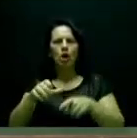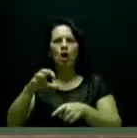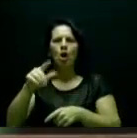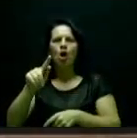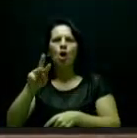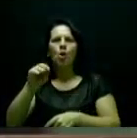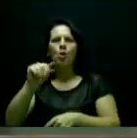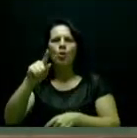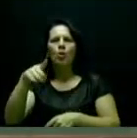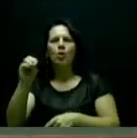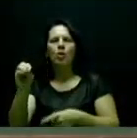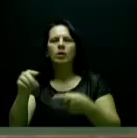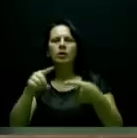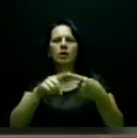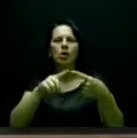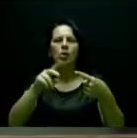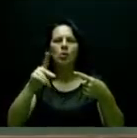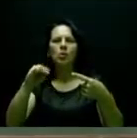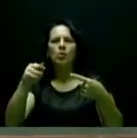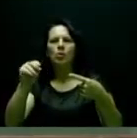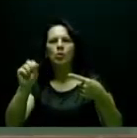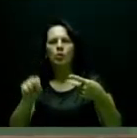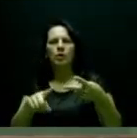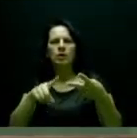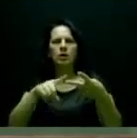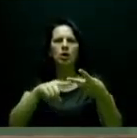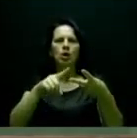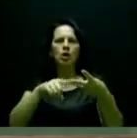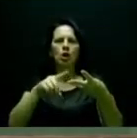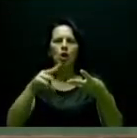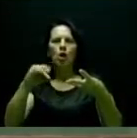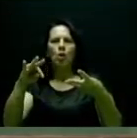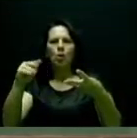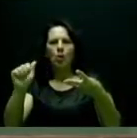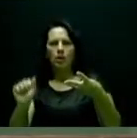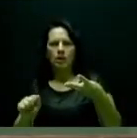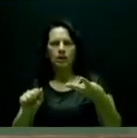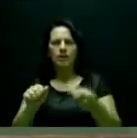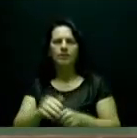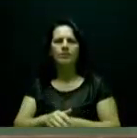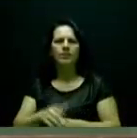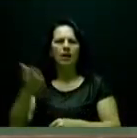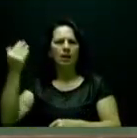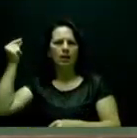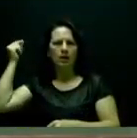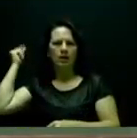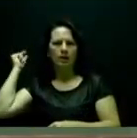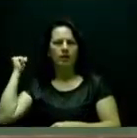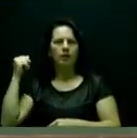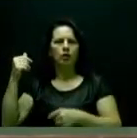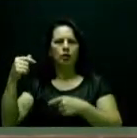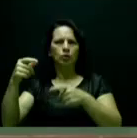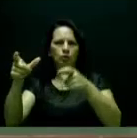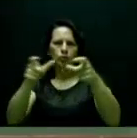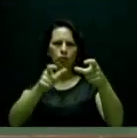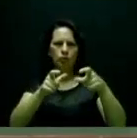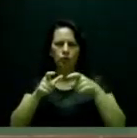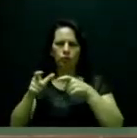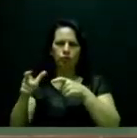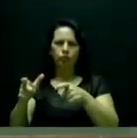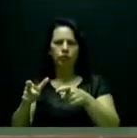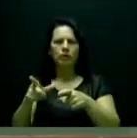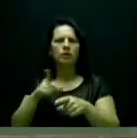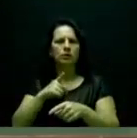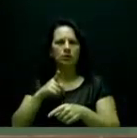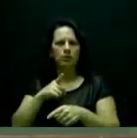Grotão, Pilões e Cotas. Naquela oportunidade, as áreas atingidas, o